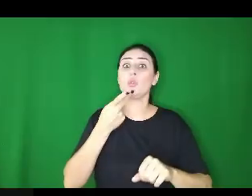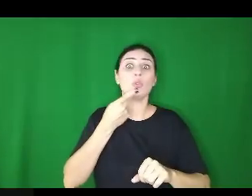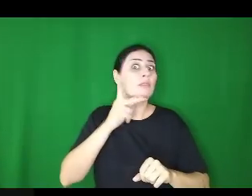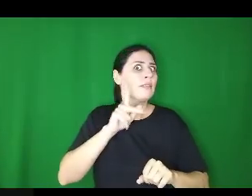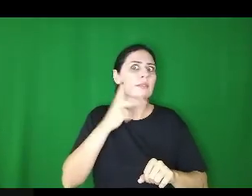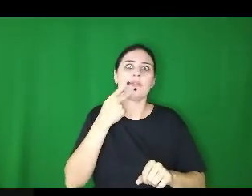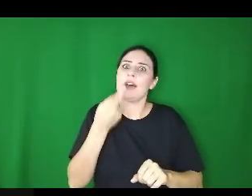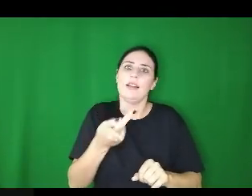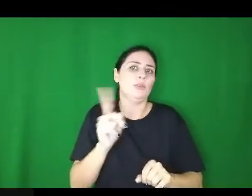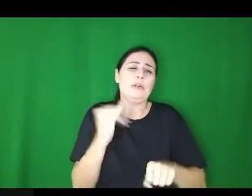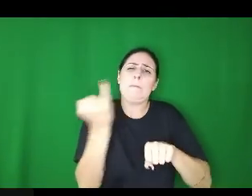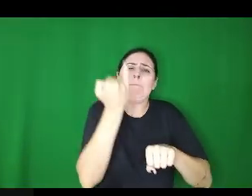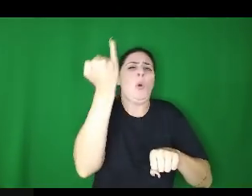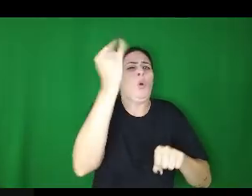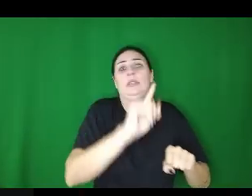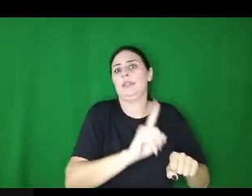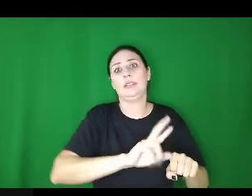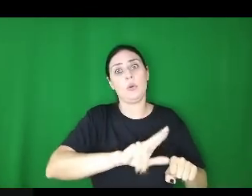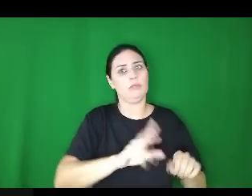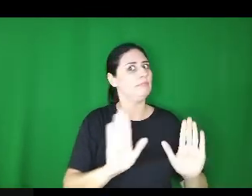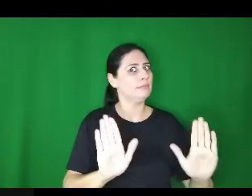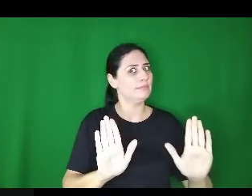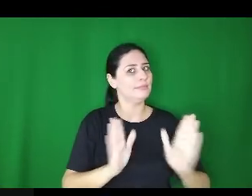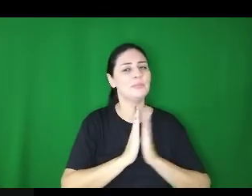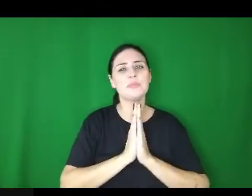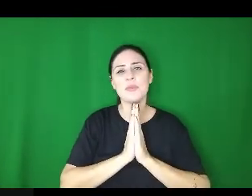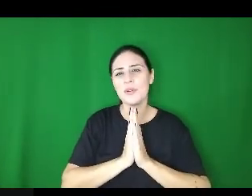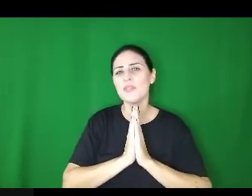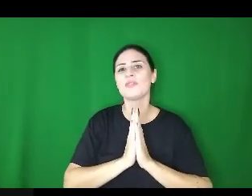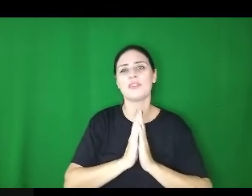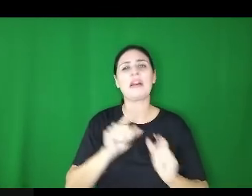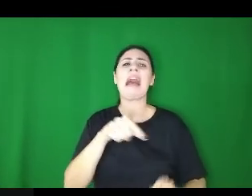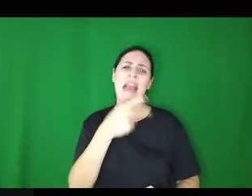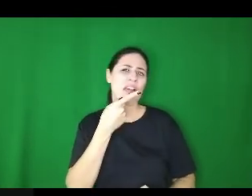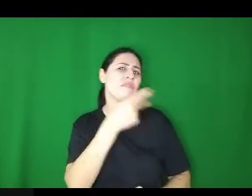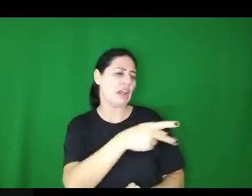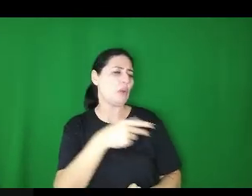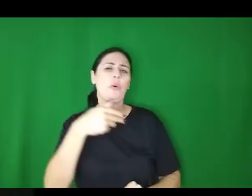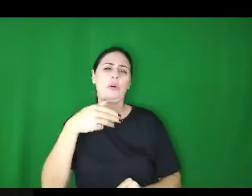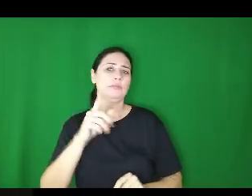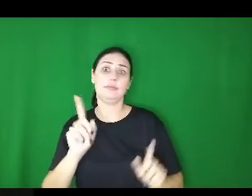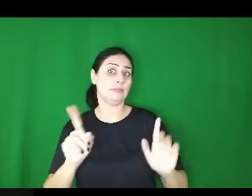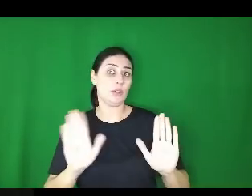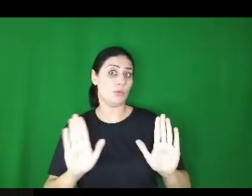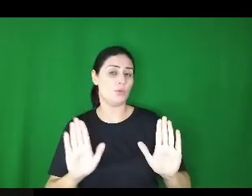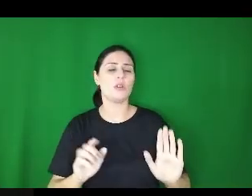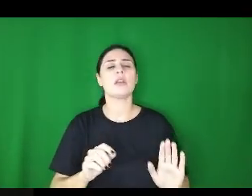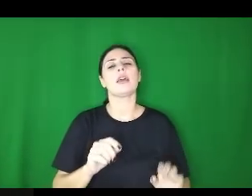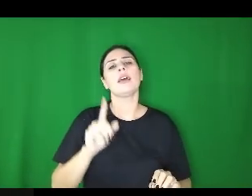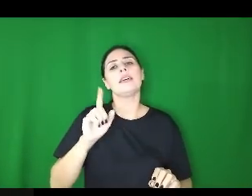claro, é importante ensinar, é importante, se a gente tiver bastante tempo, ok, mas se não tiver, também são conhecimentos